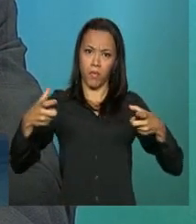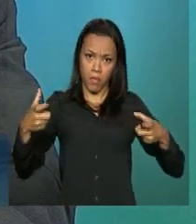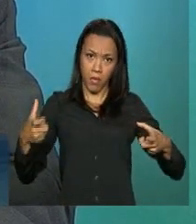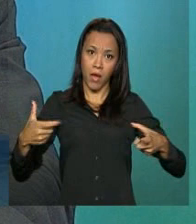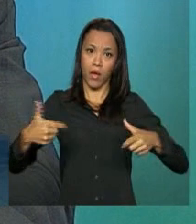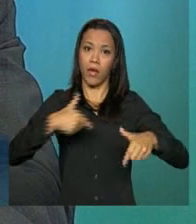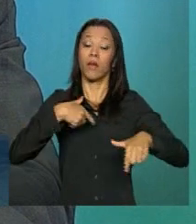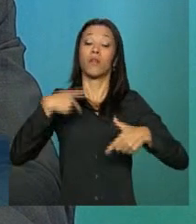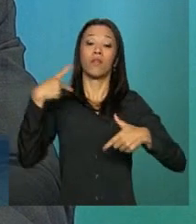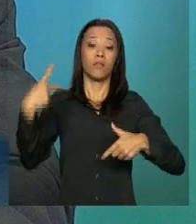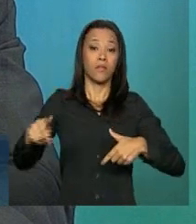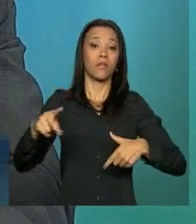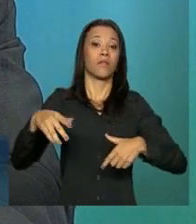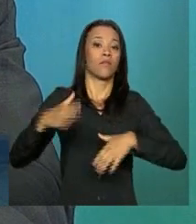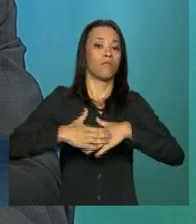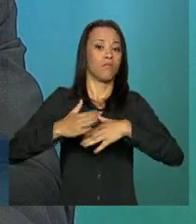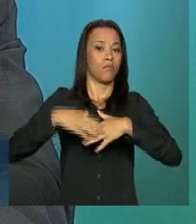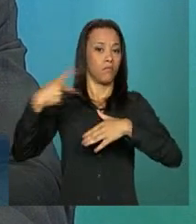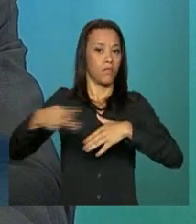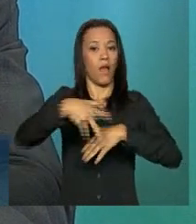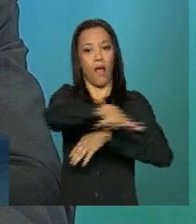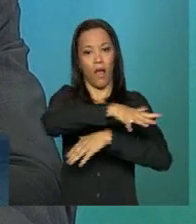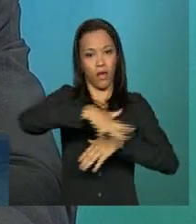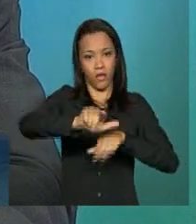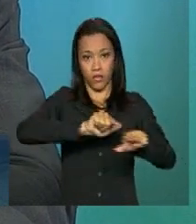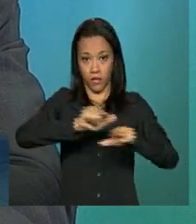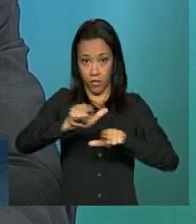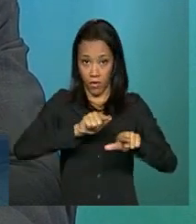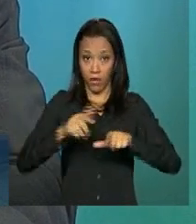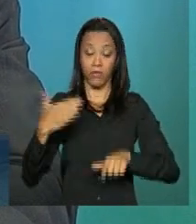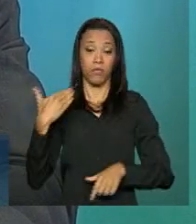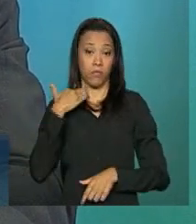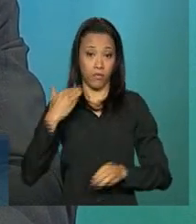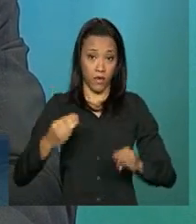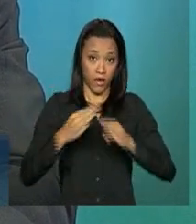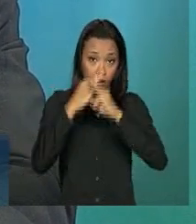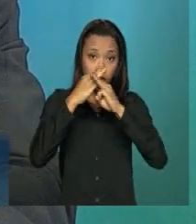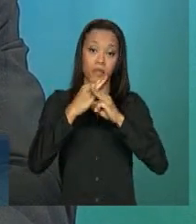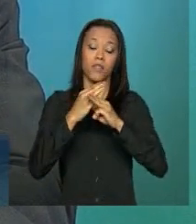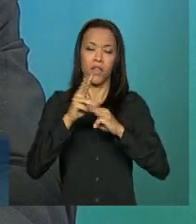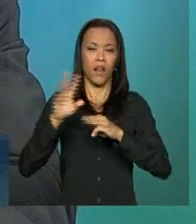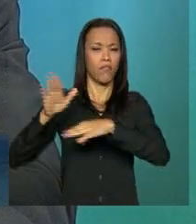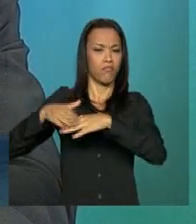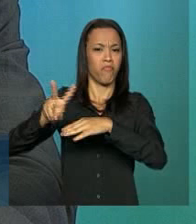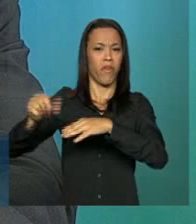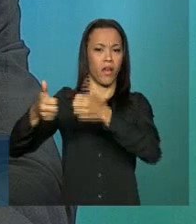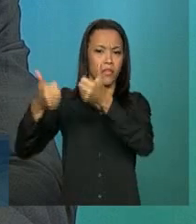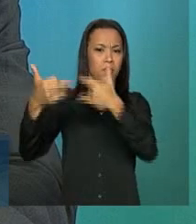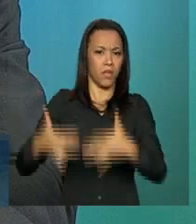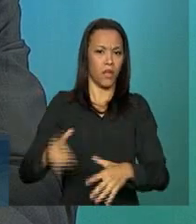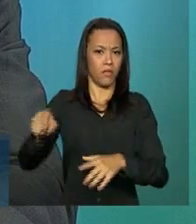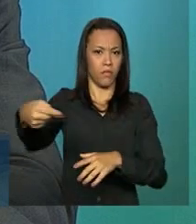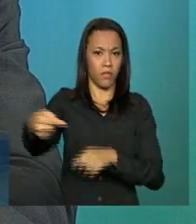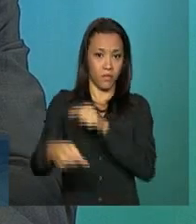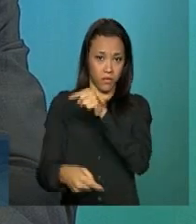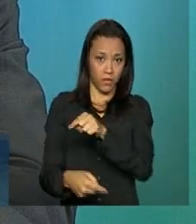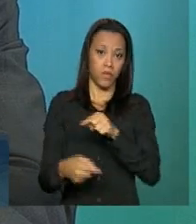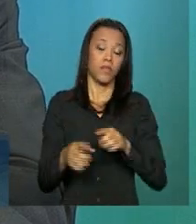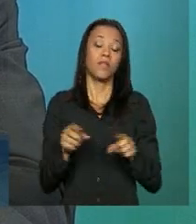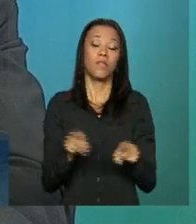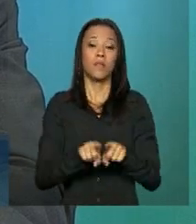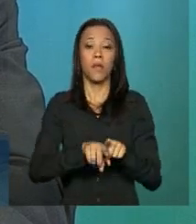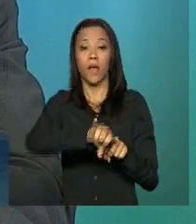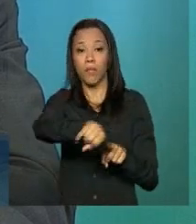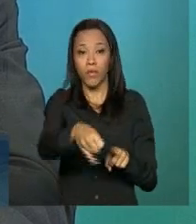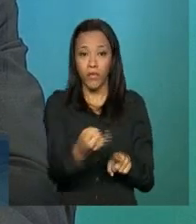importante, como a presidente Miriam vai comentar, e também, evidentemente, a gente aproveitar a